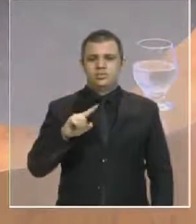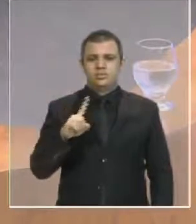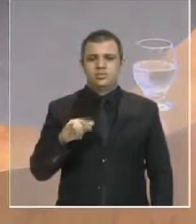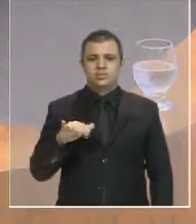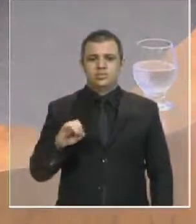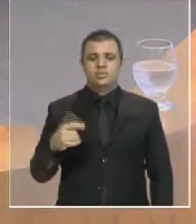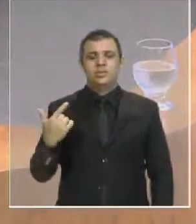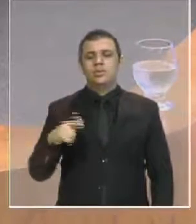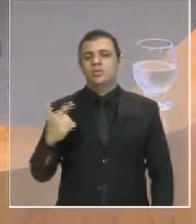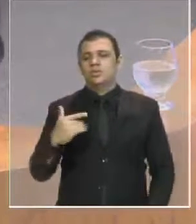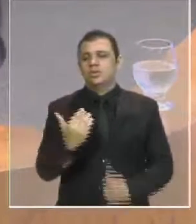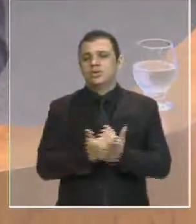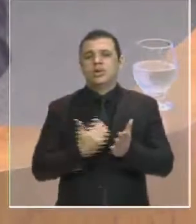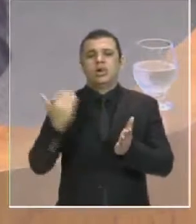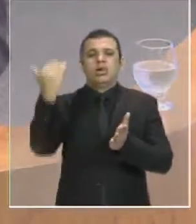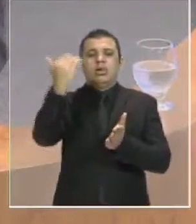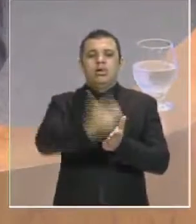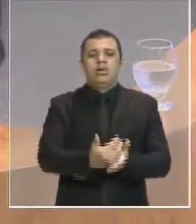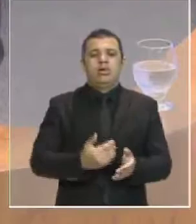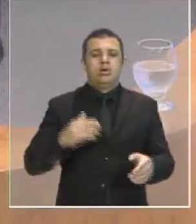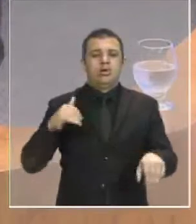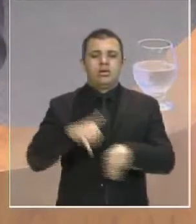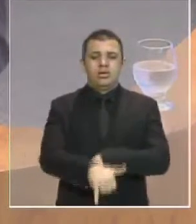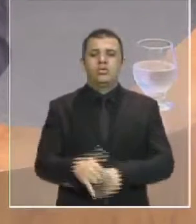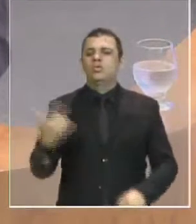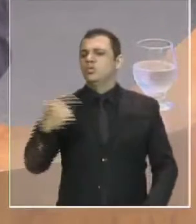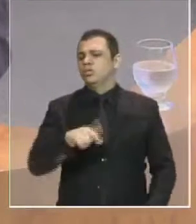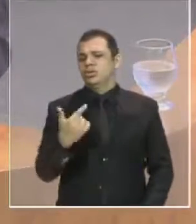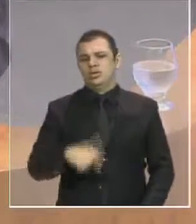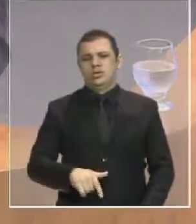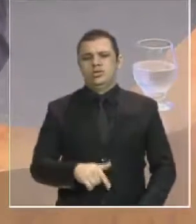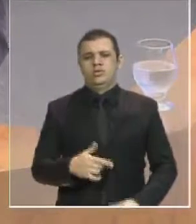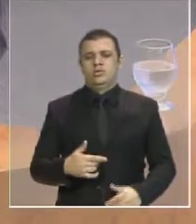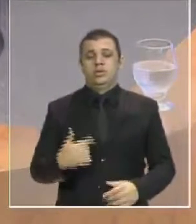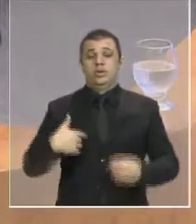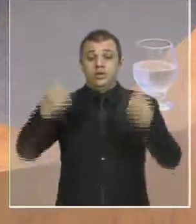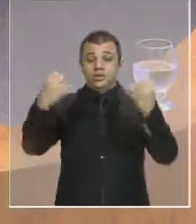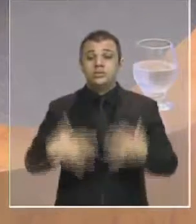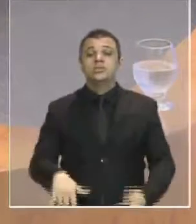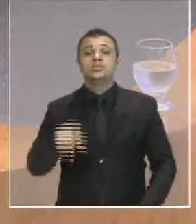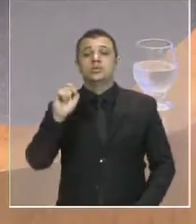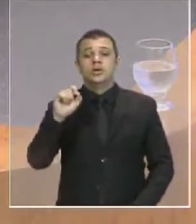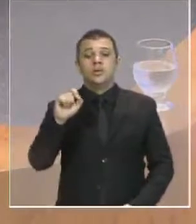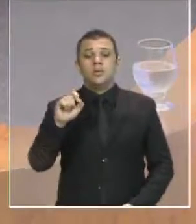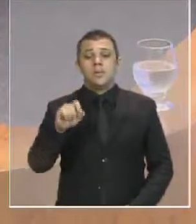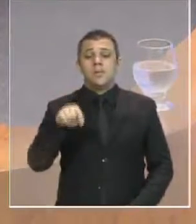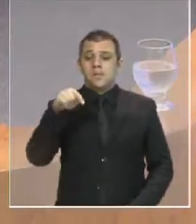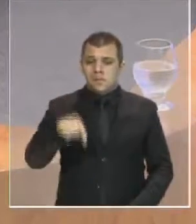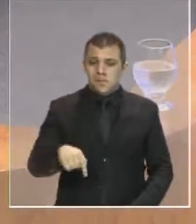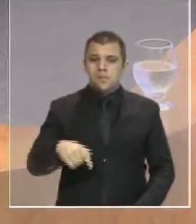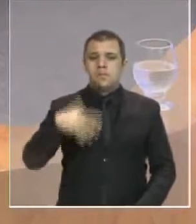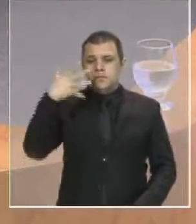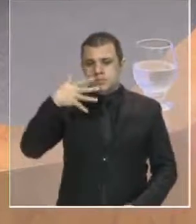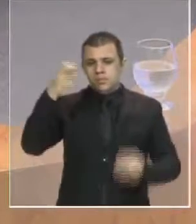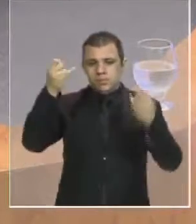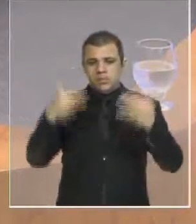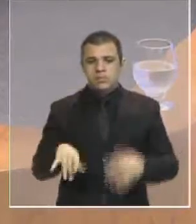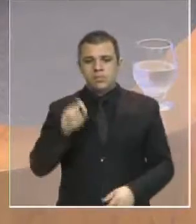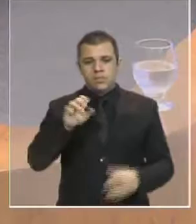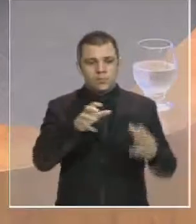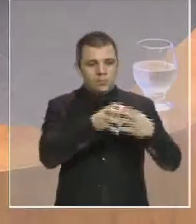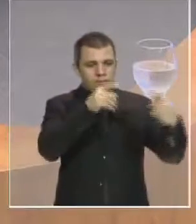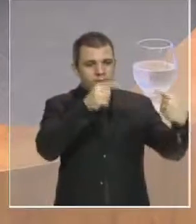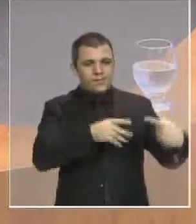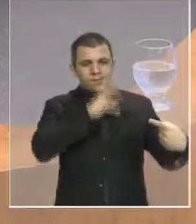que existe, e o que eu já disse nessa tribuna, é que a oposição quer usar de factoides para levar para